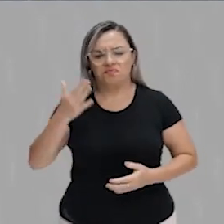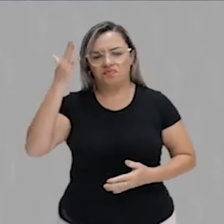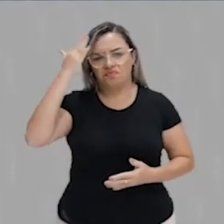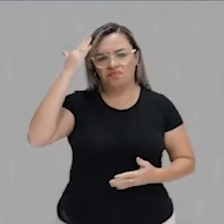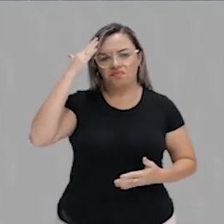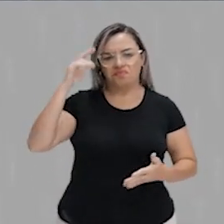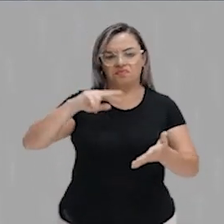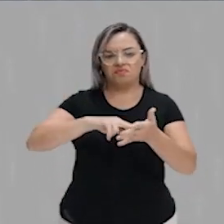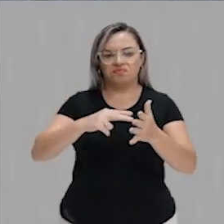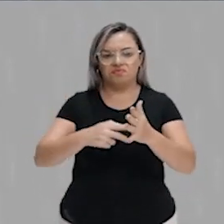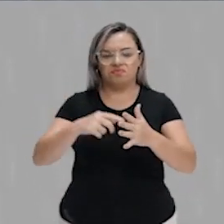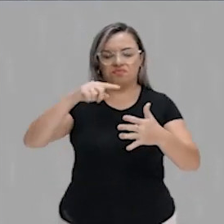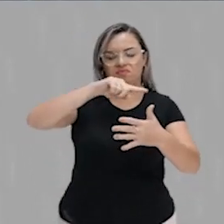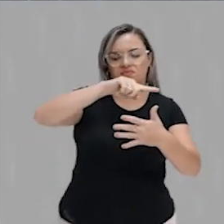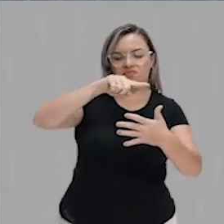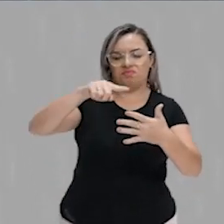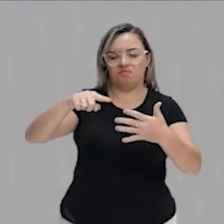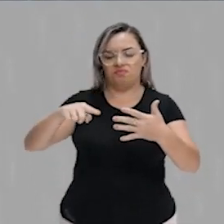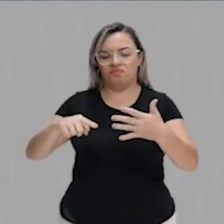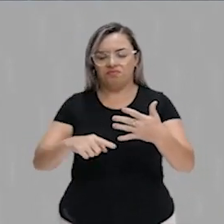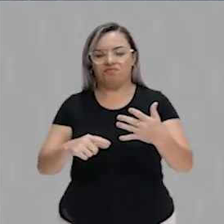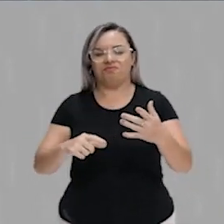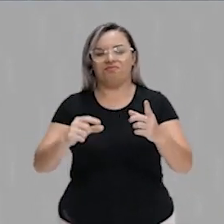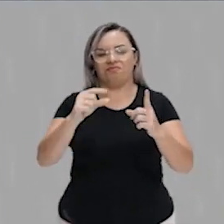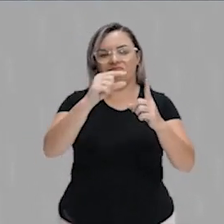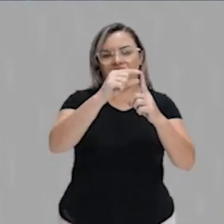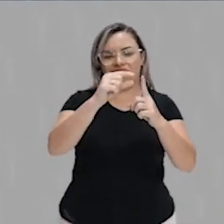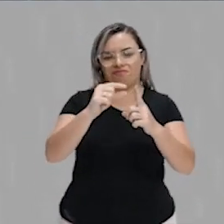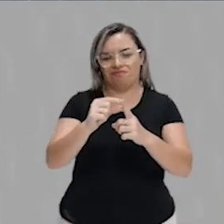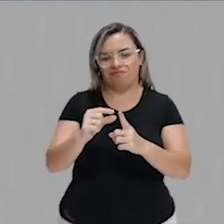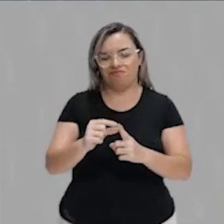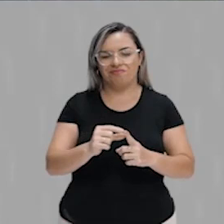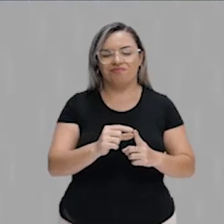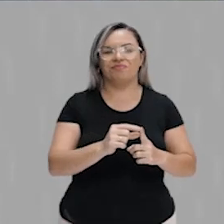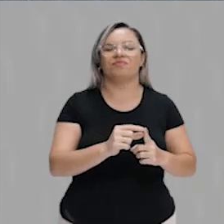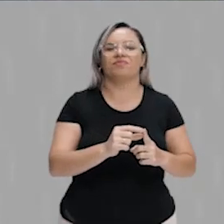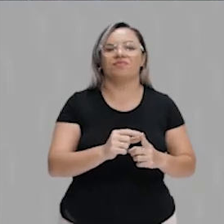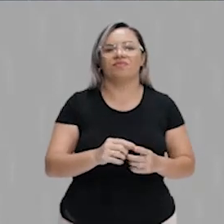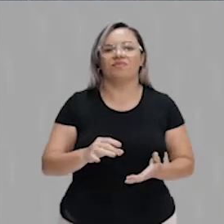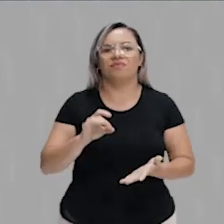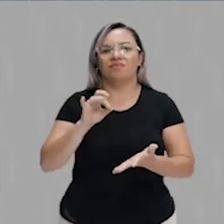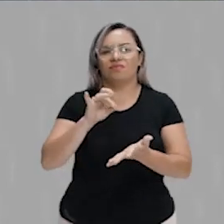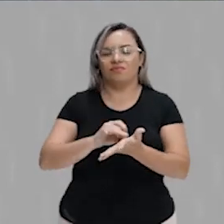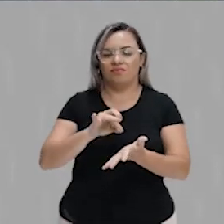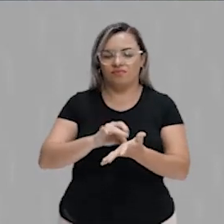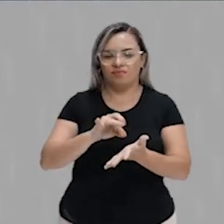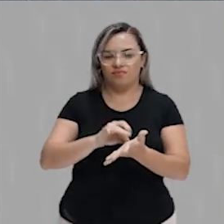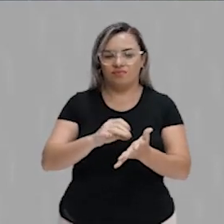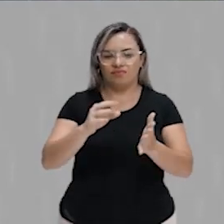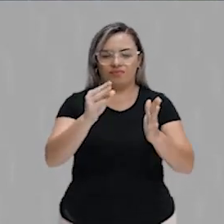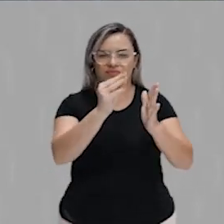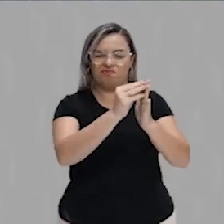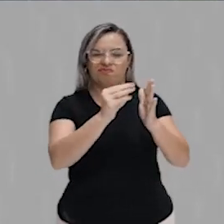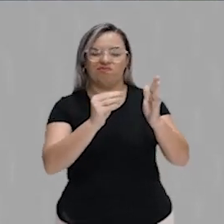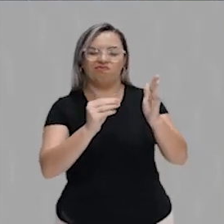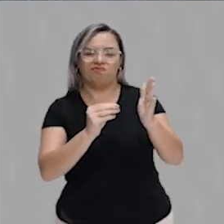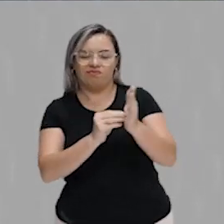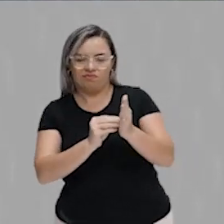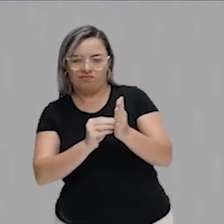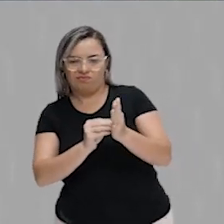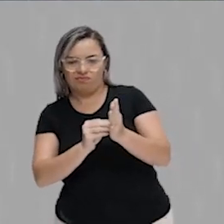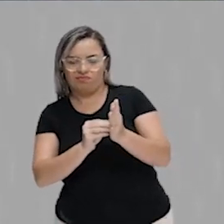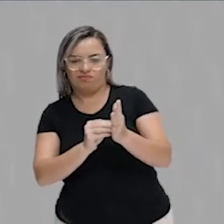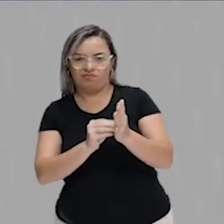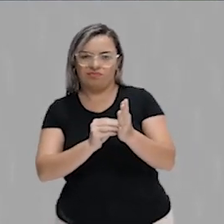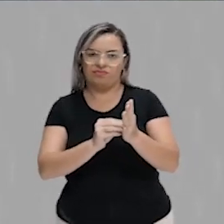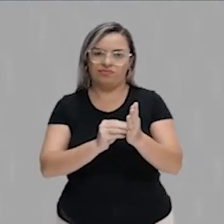uma dessas palavras. Você acha que a gente está xingando você, mas na verdade esse conteúdo ele cai bastante